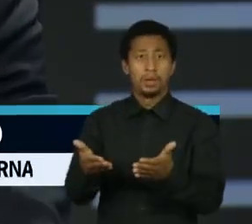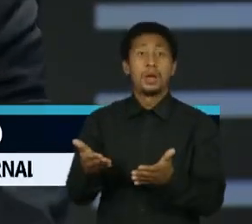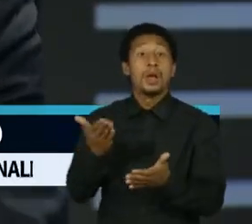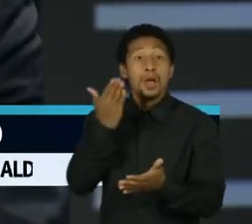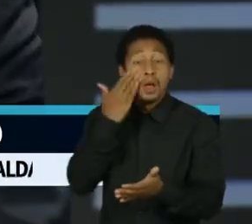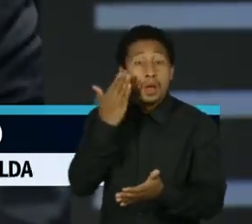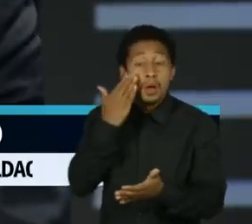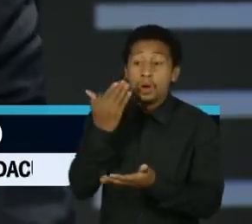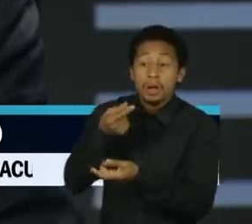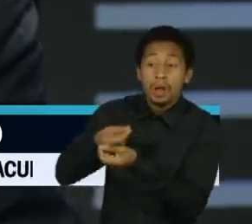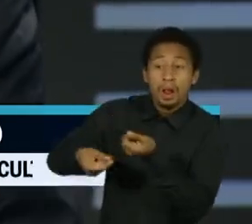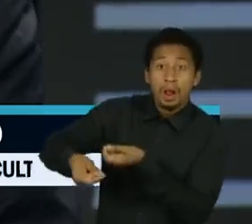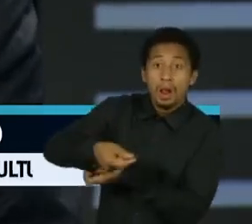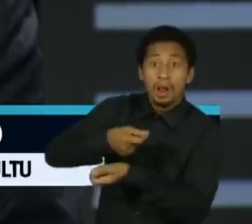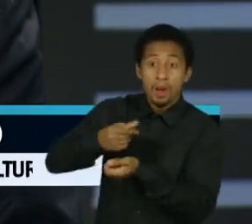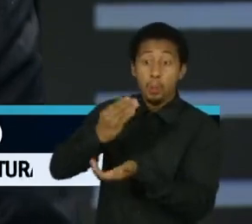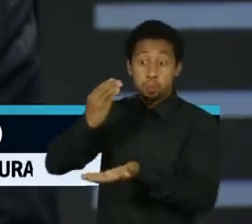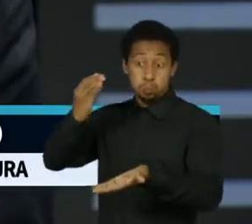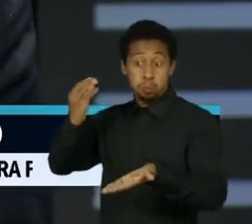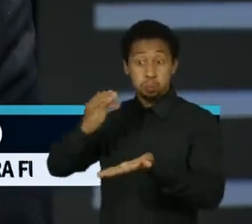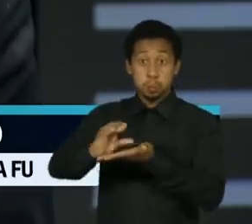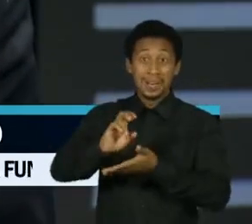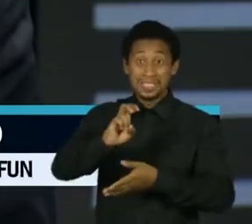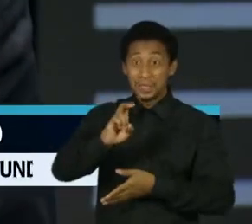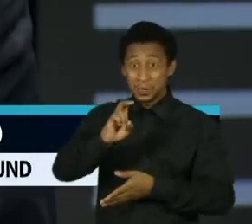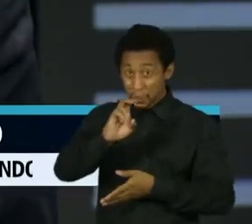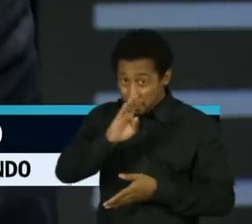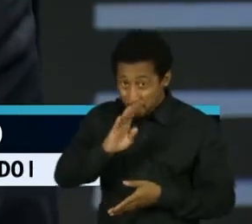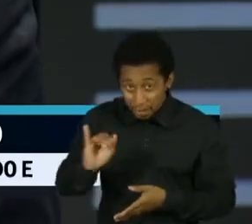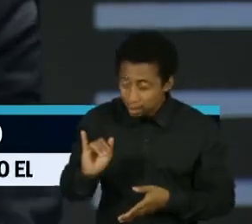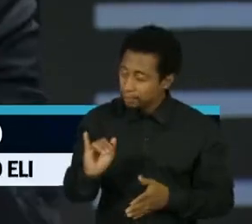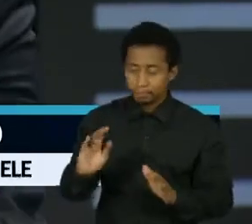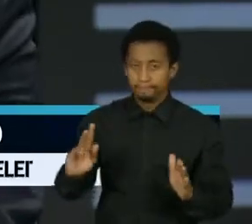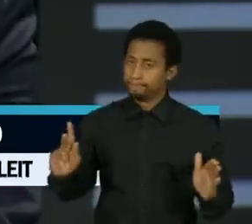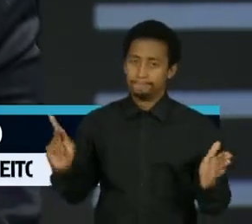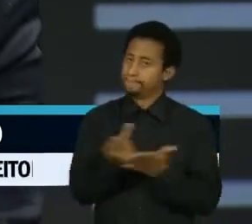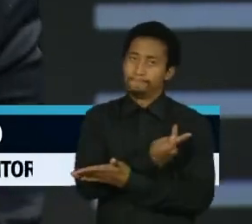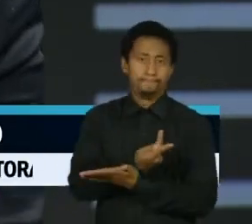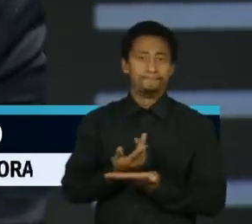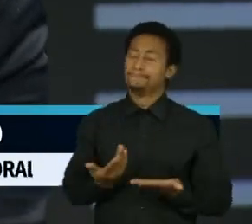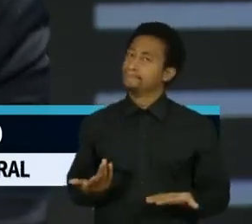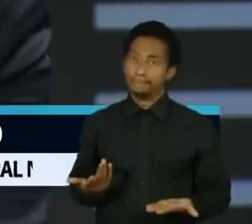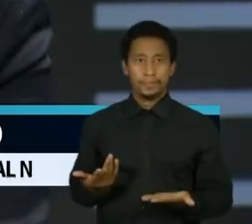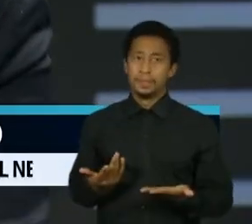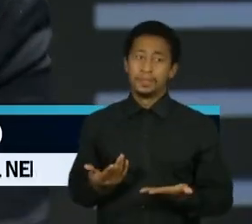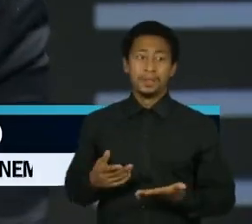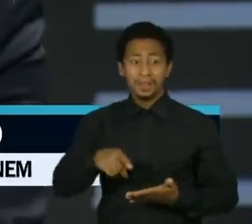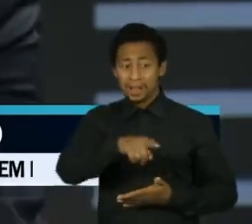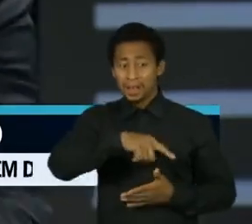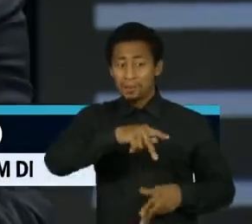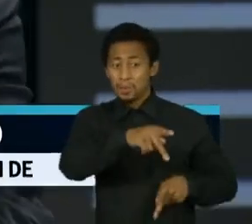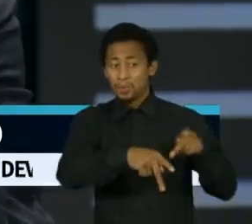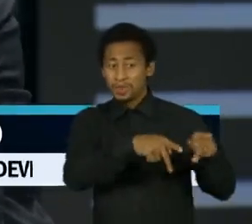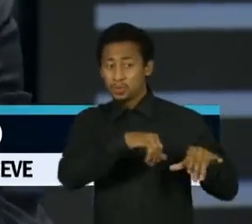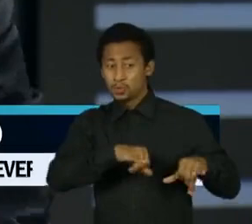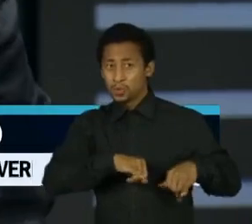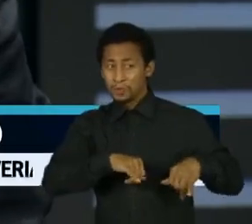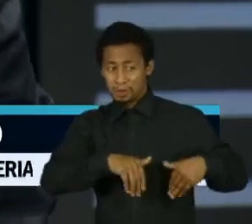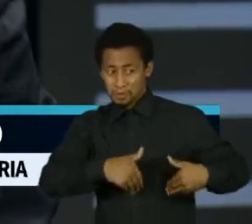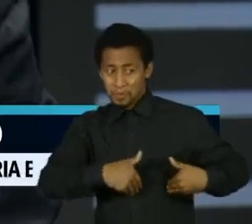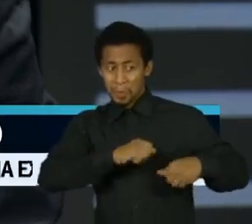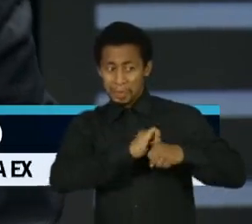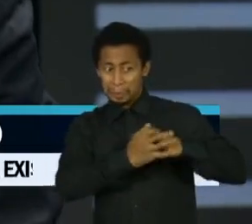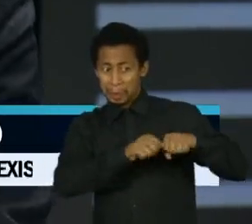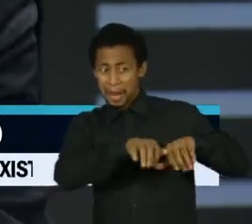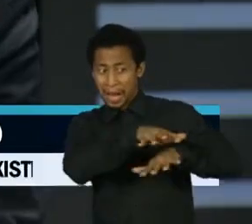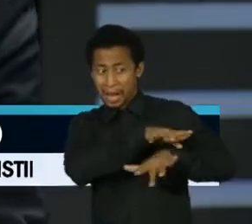nesse momento do Brasil eu acho que isso é você nos lá olhando de costas fazer cidade da população agora que o Supremo